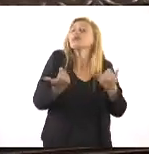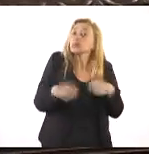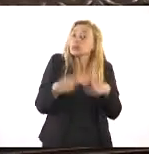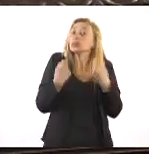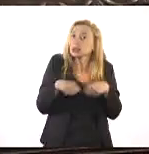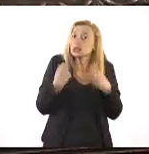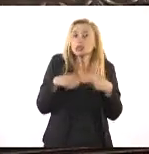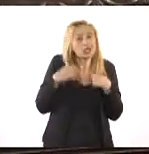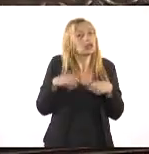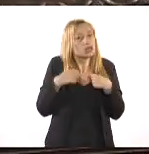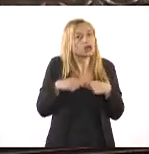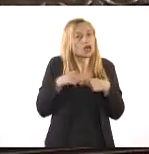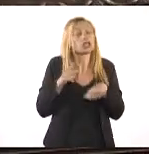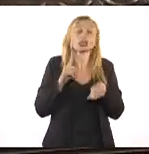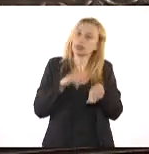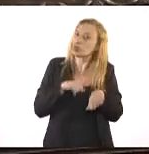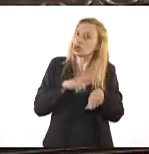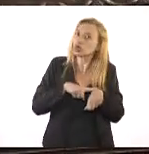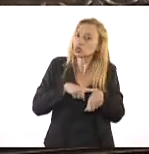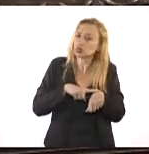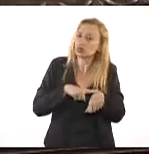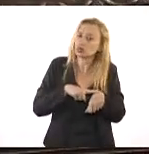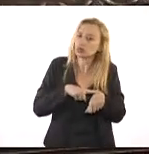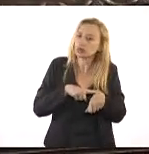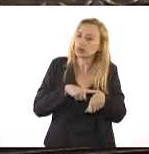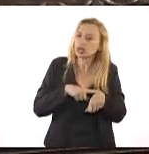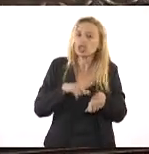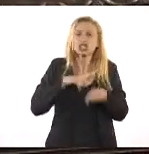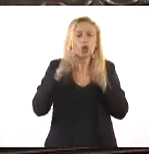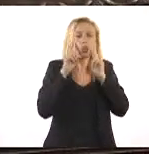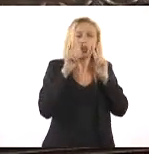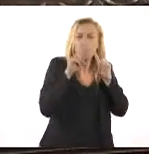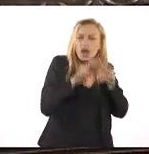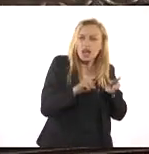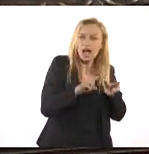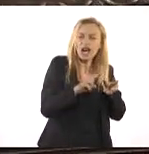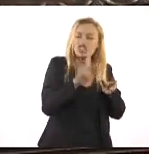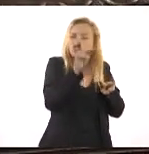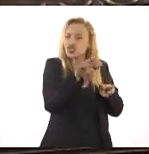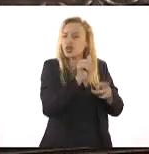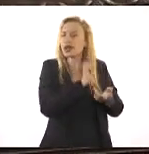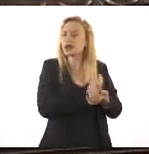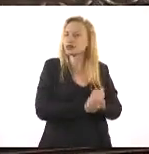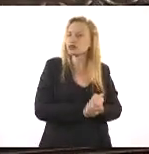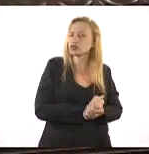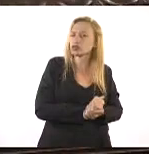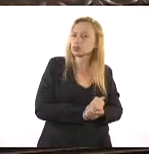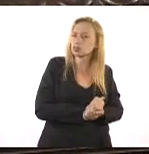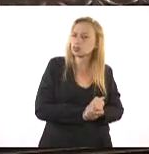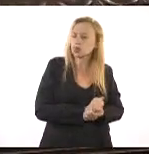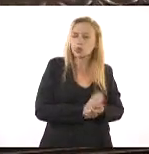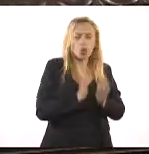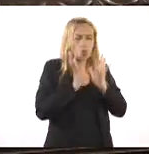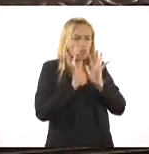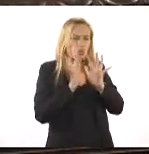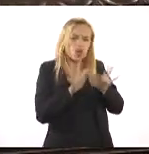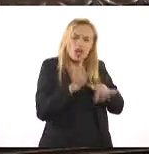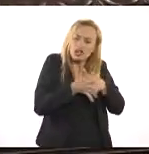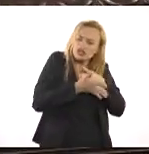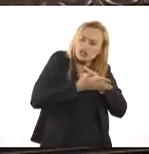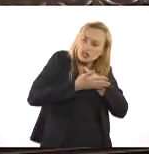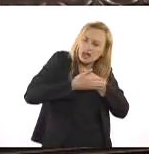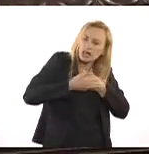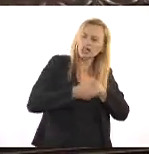precisam, nesse momento, ter um olhar diferenciado, um olhar